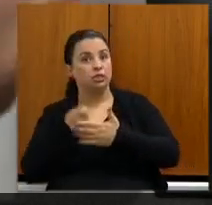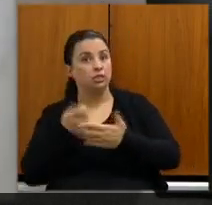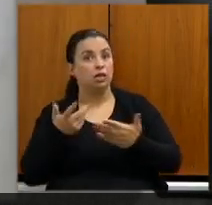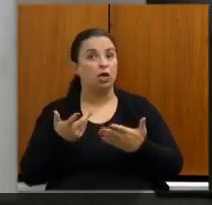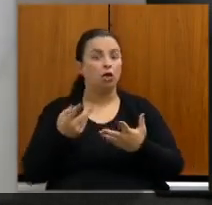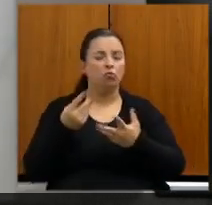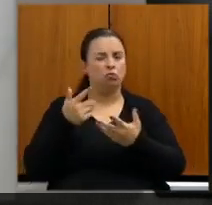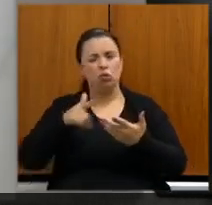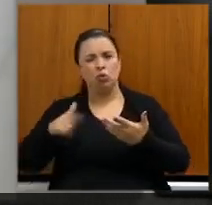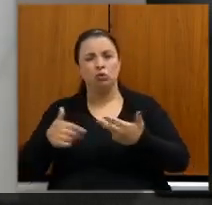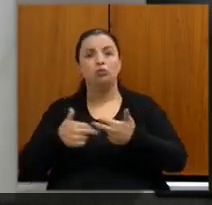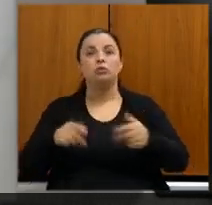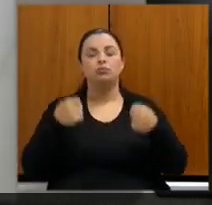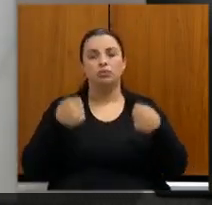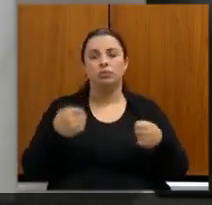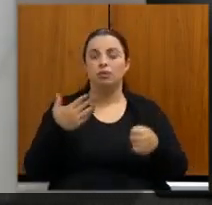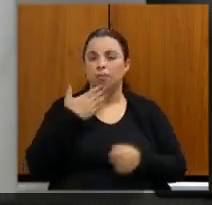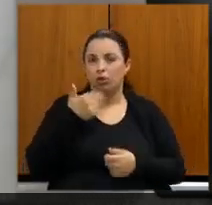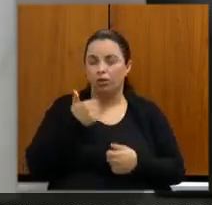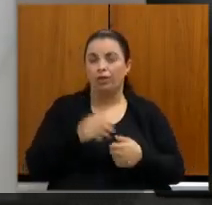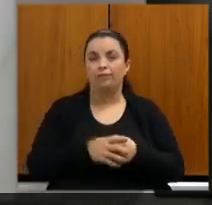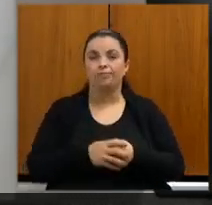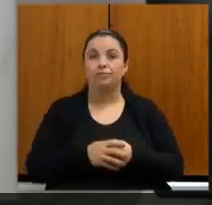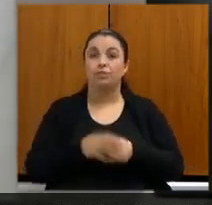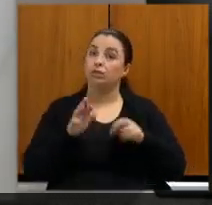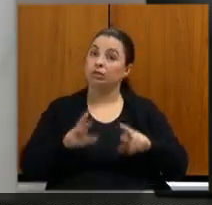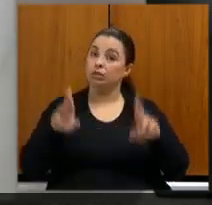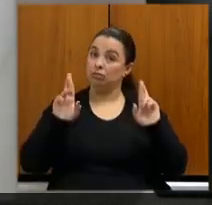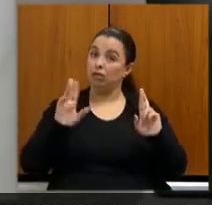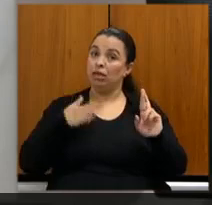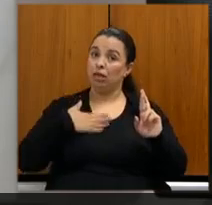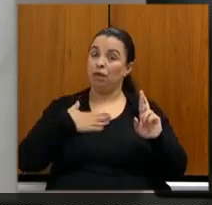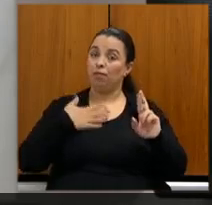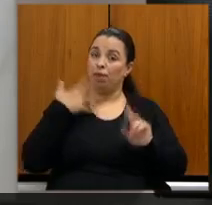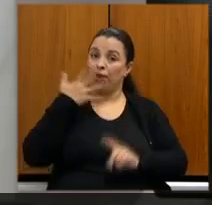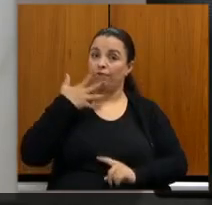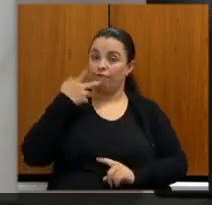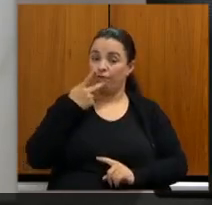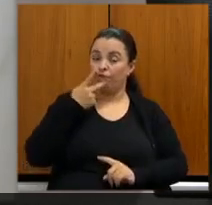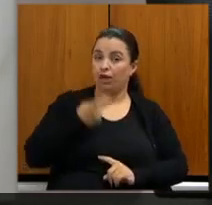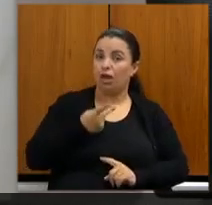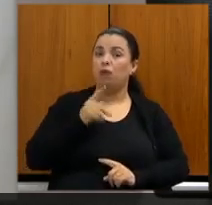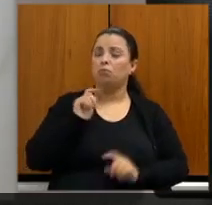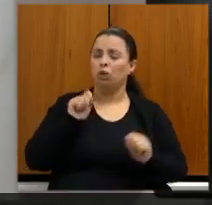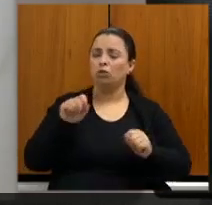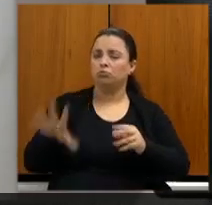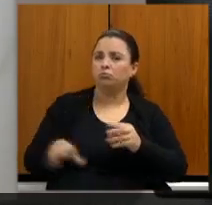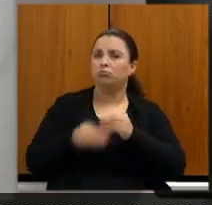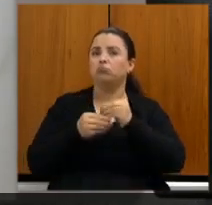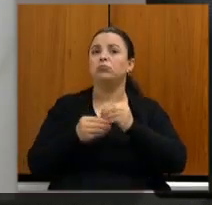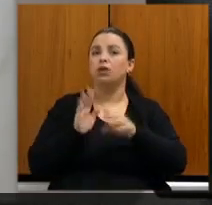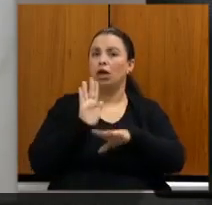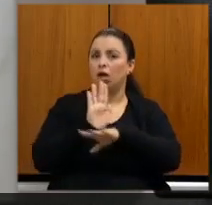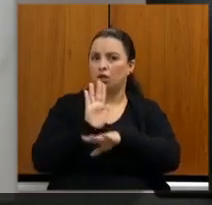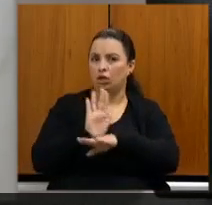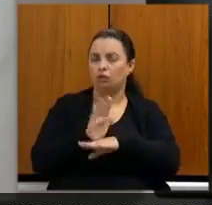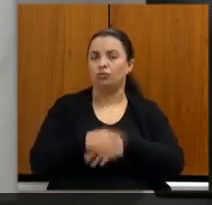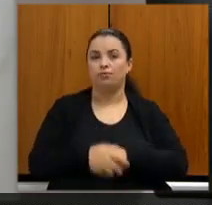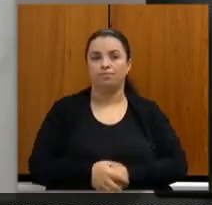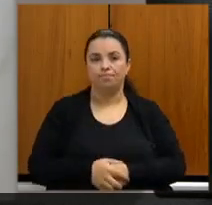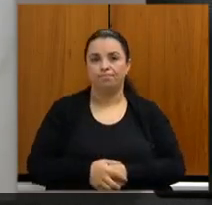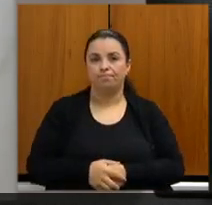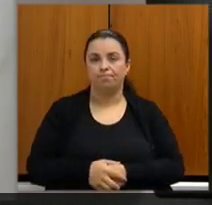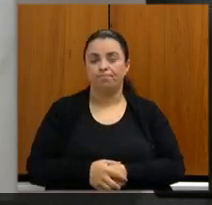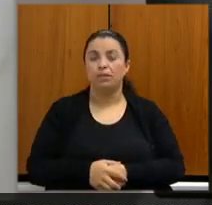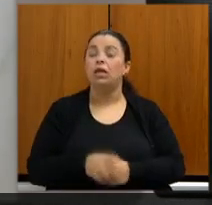e etc e tudo espero que a minha fala que possa contribuir um pouco nesse sentido primeiro Deputado